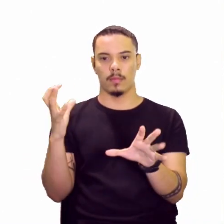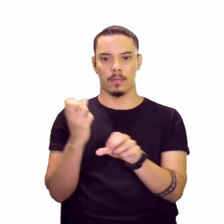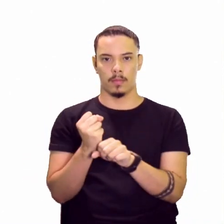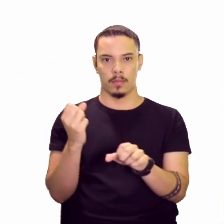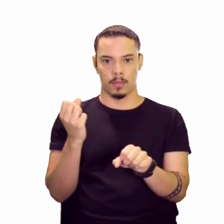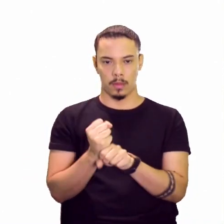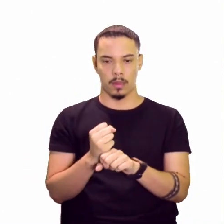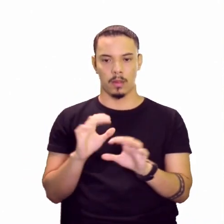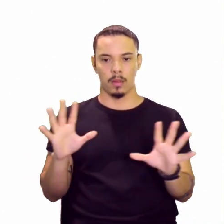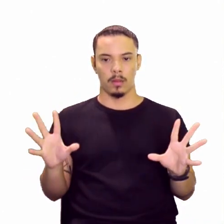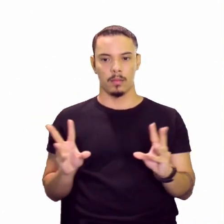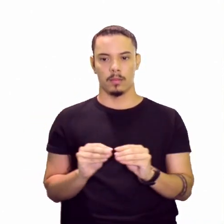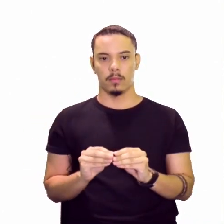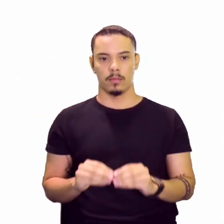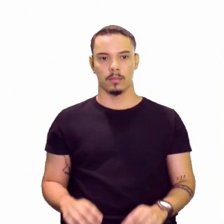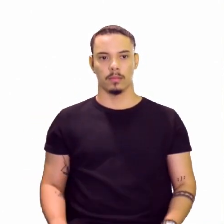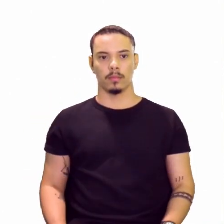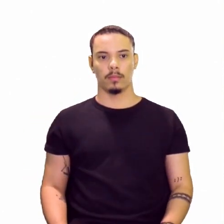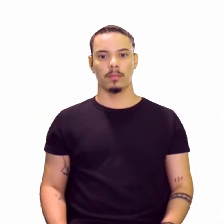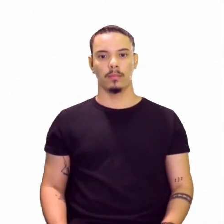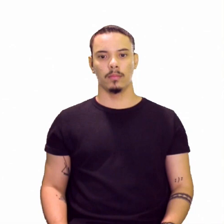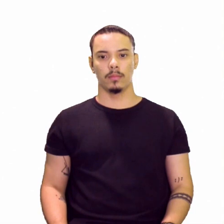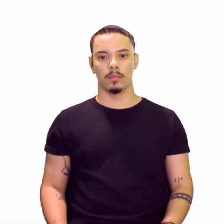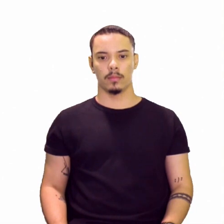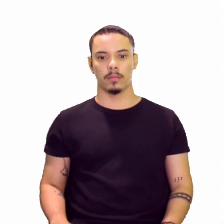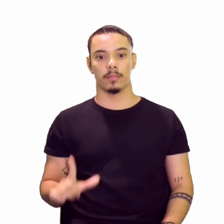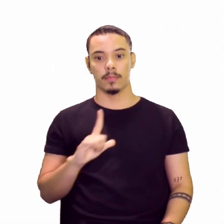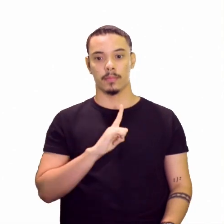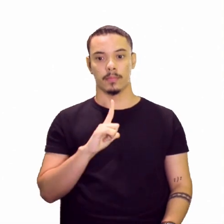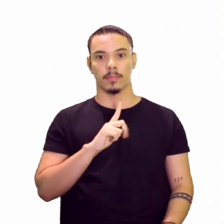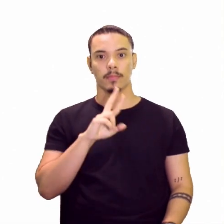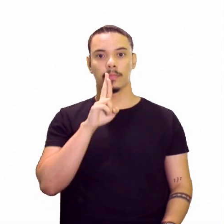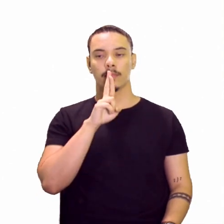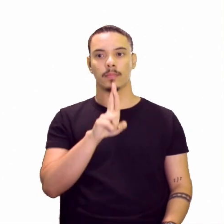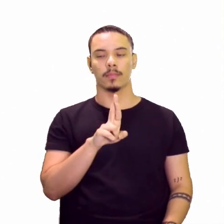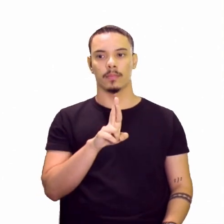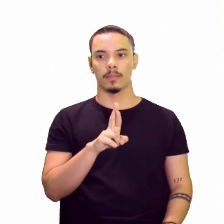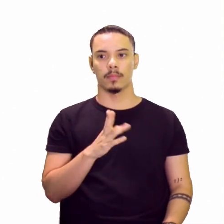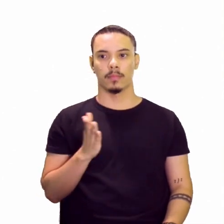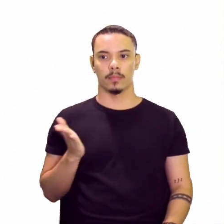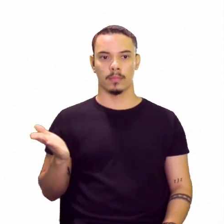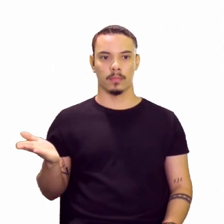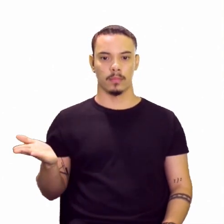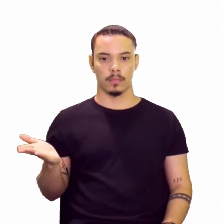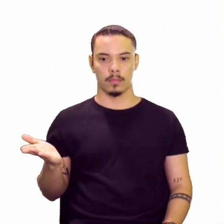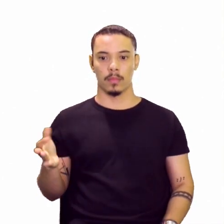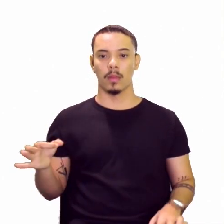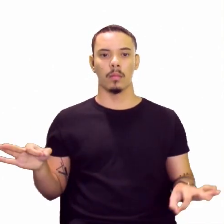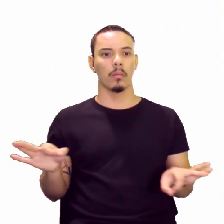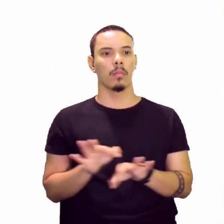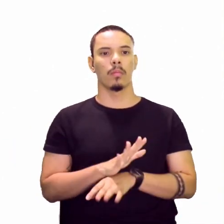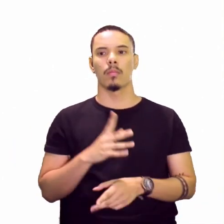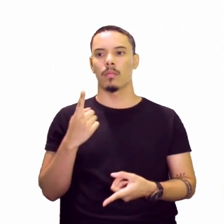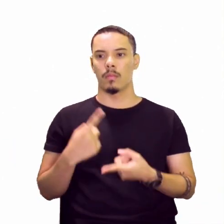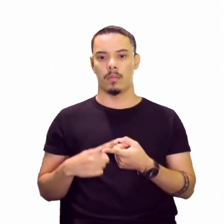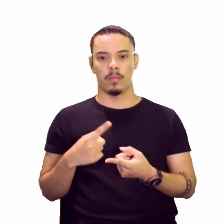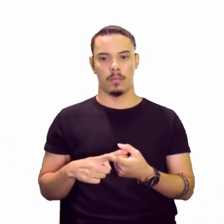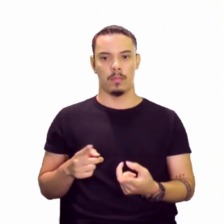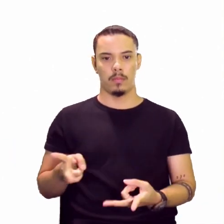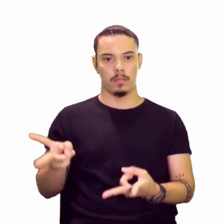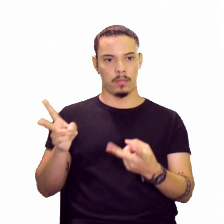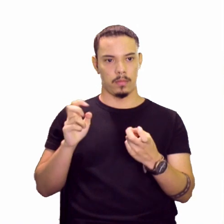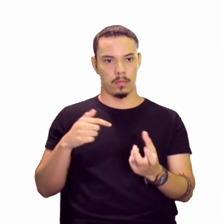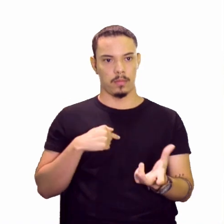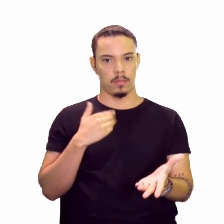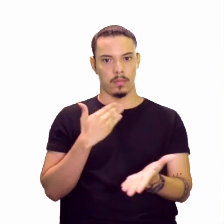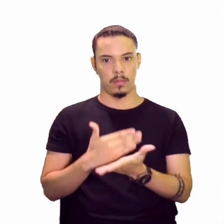totalzinha aqui, fechado. E nós vamos ter, olha só. Pronto. Isso porque, né, Décio? Olha, gente, perceba aqui, ó, eu